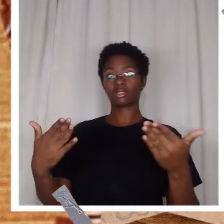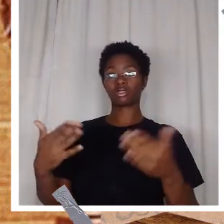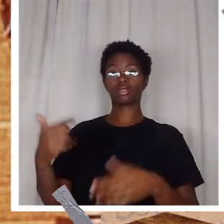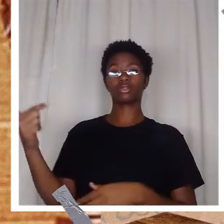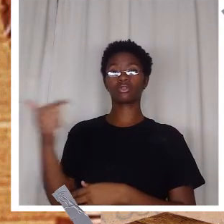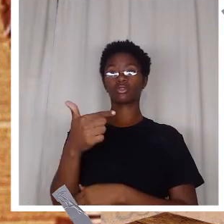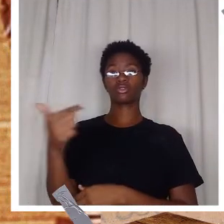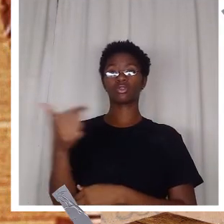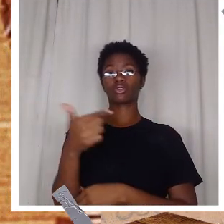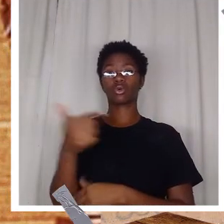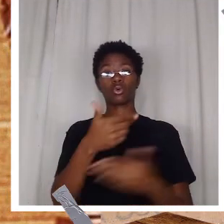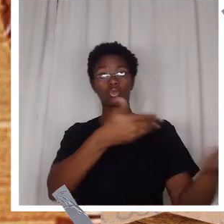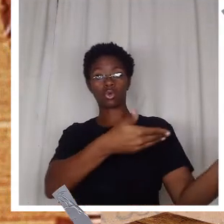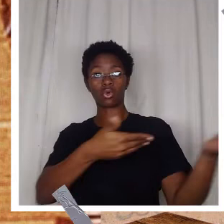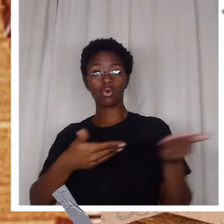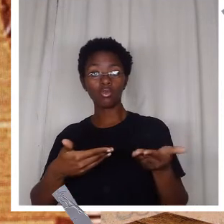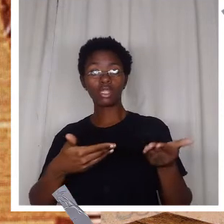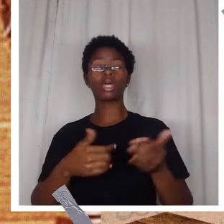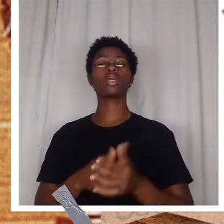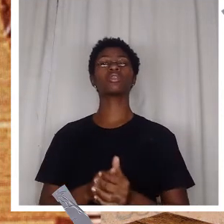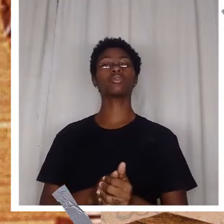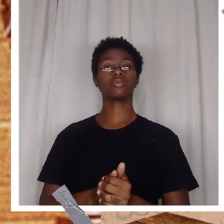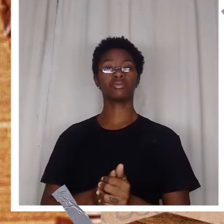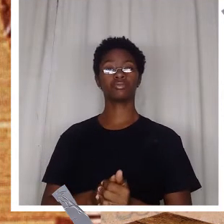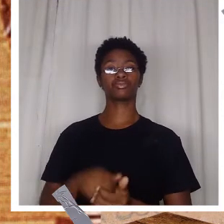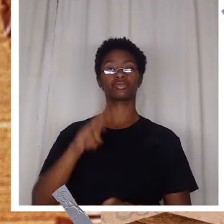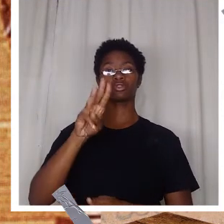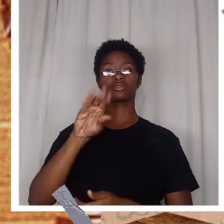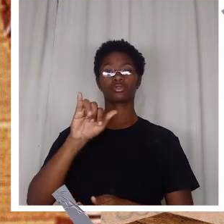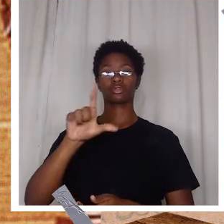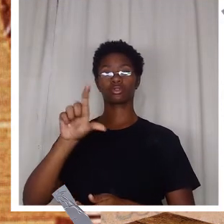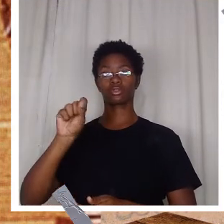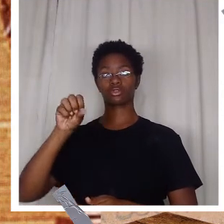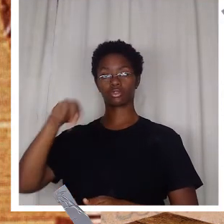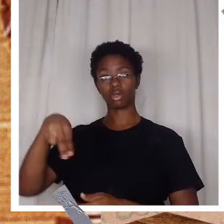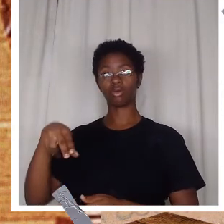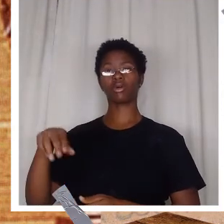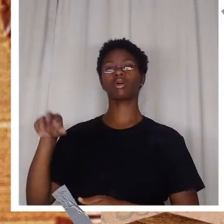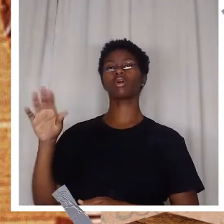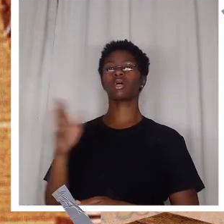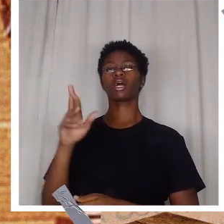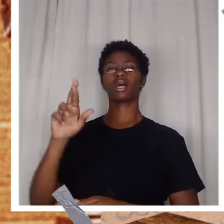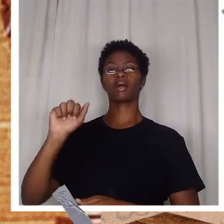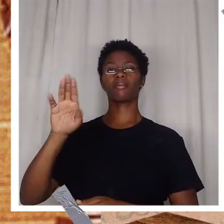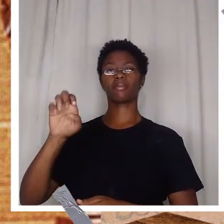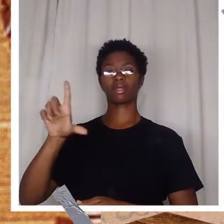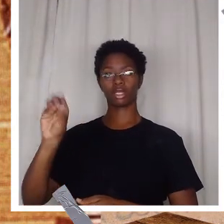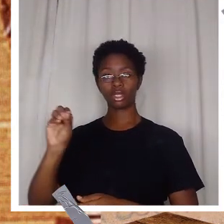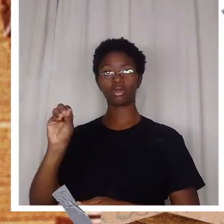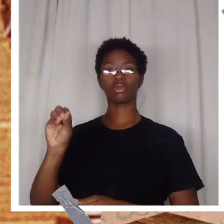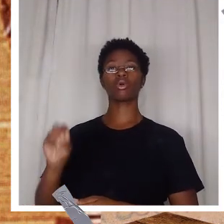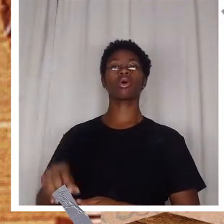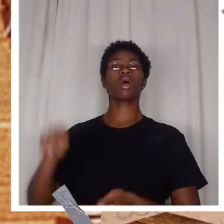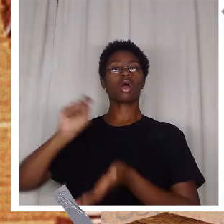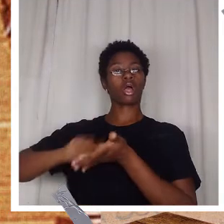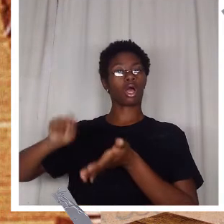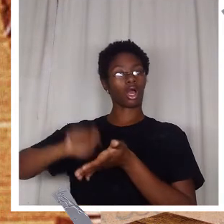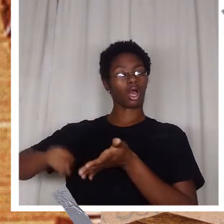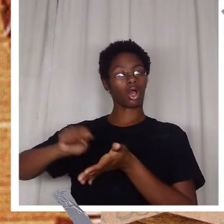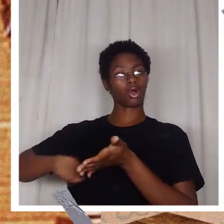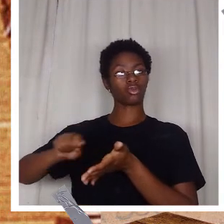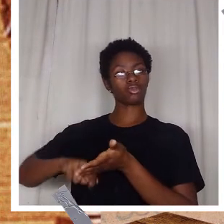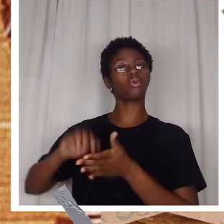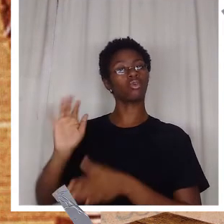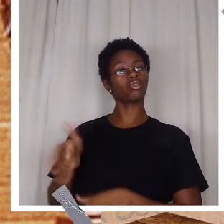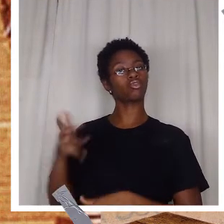segundo convidado, que é o Wilson Rabelo, nascido em Belo Horizonte, é um ator autodidata que já trabalhou